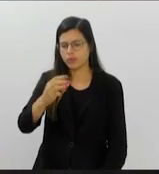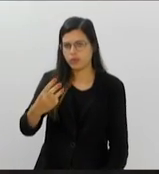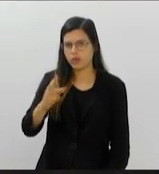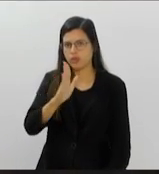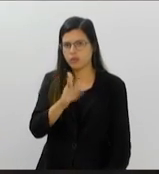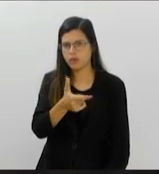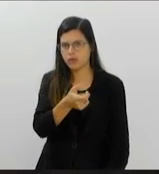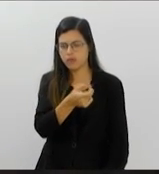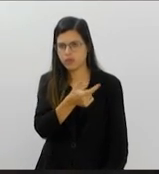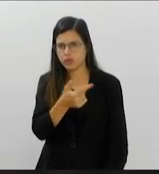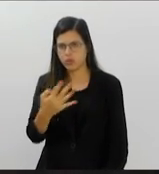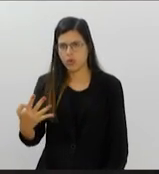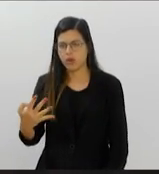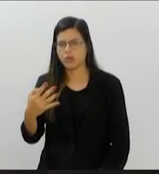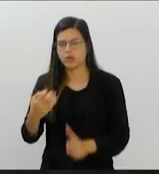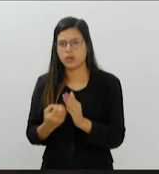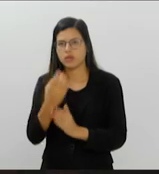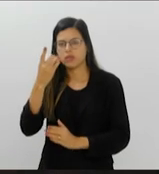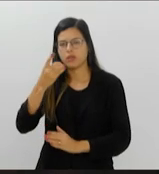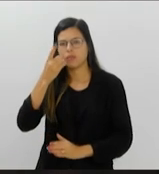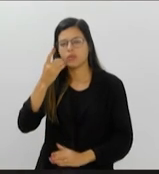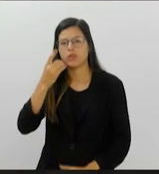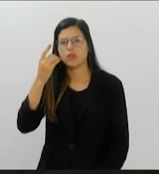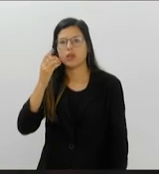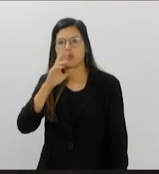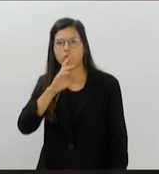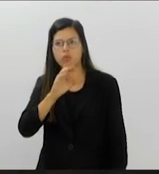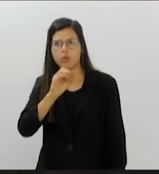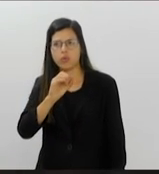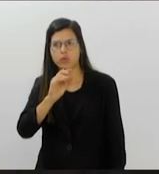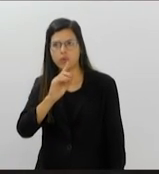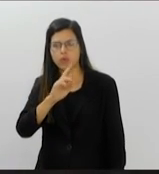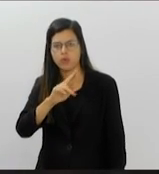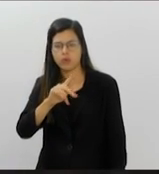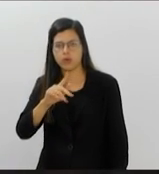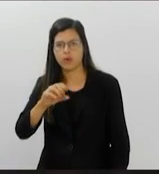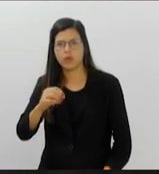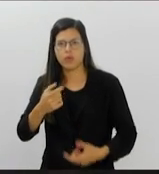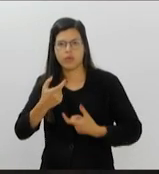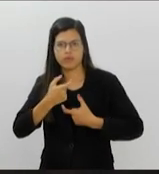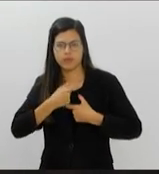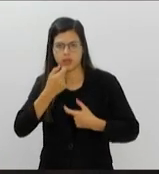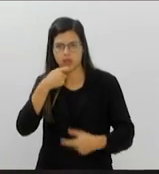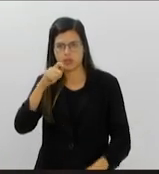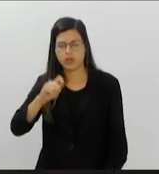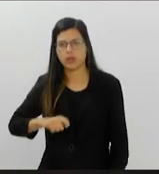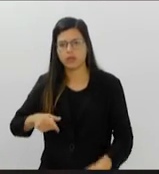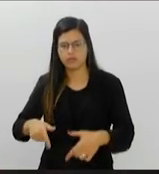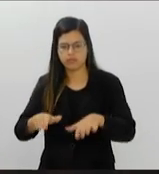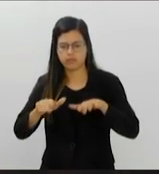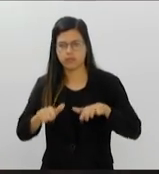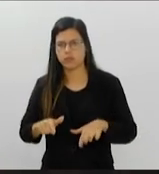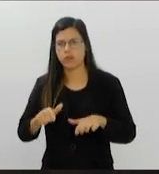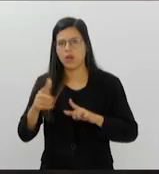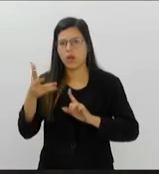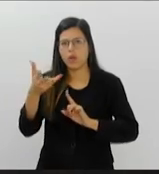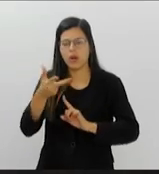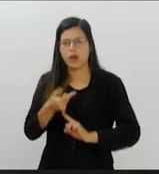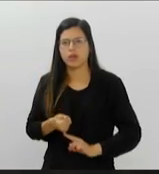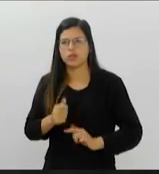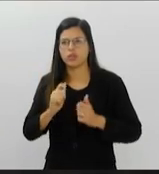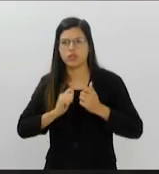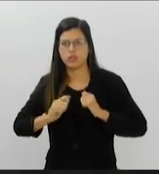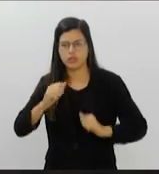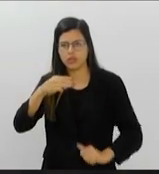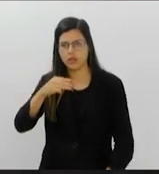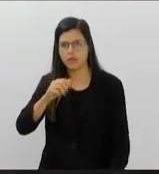de 2024, de autoria do deputado Rodrigo Bacelar, que concede a medalha Tiradentes, o respectivo diploma, ao artista Marcelo Pires